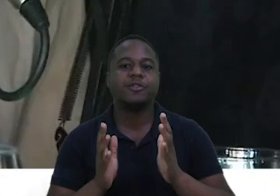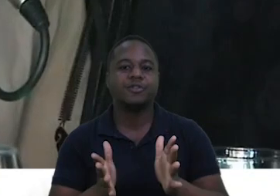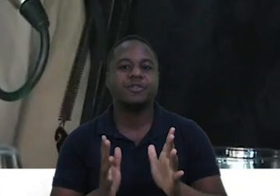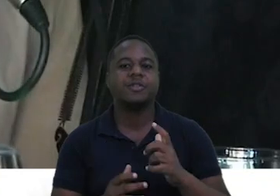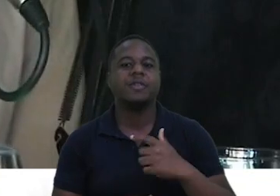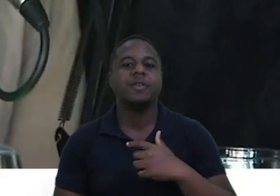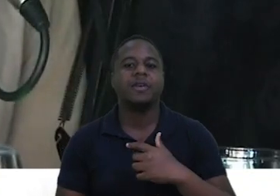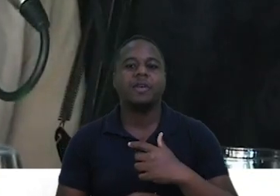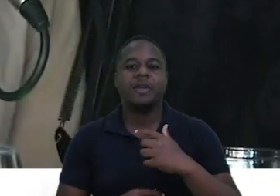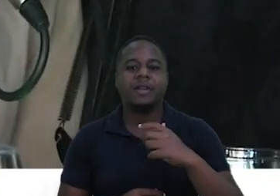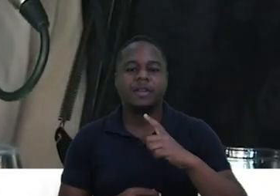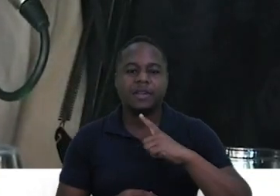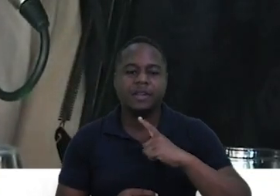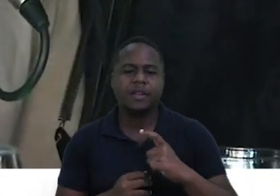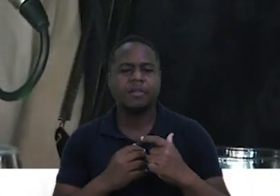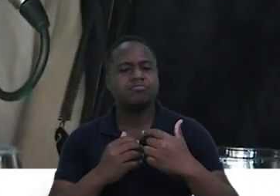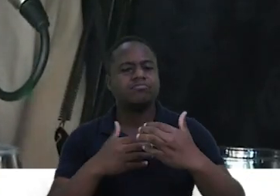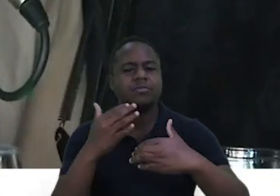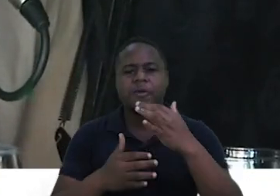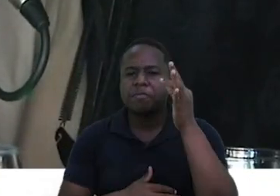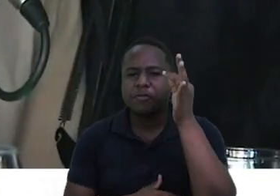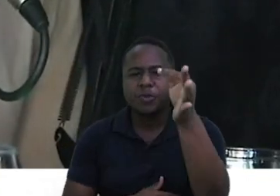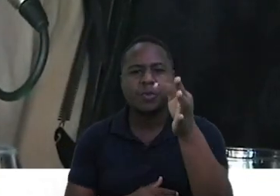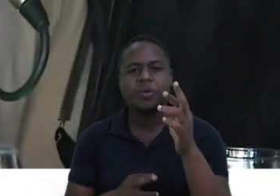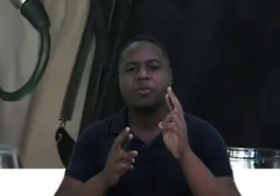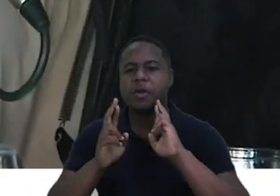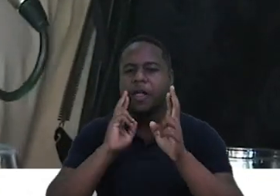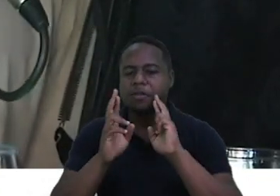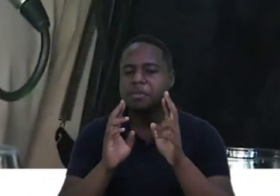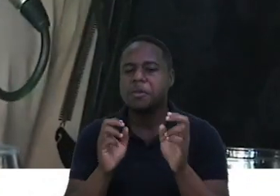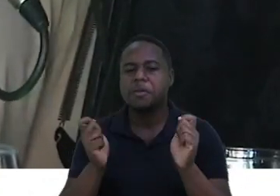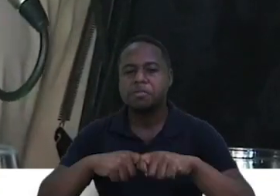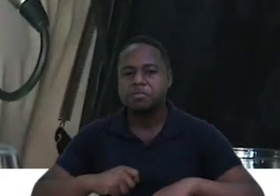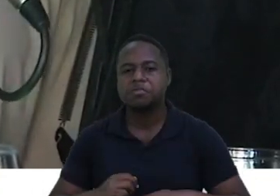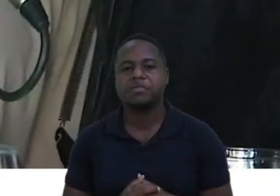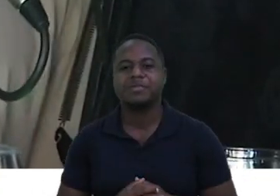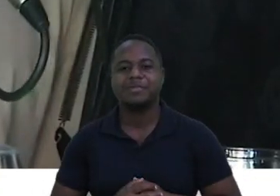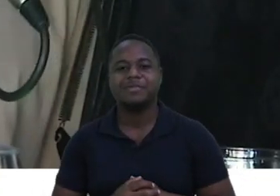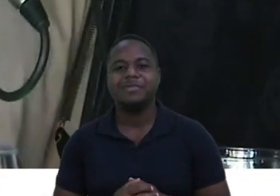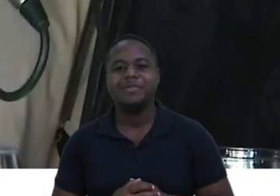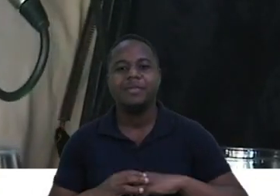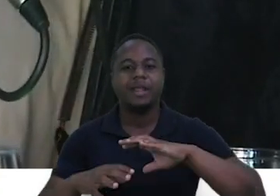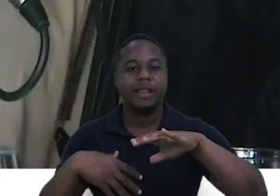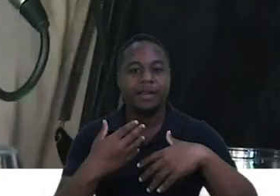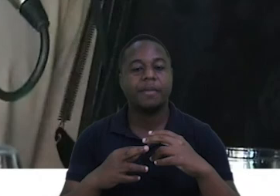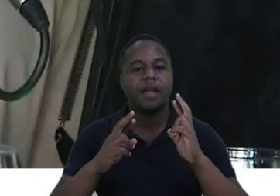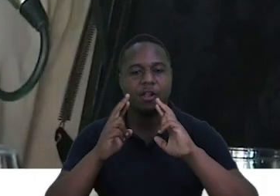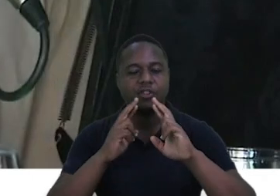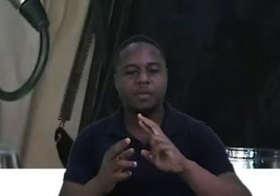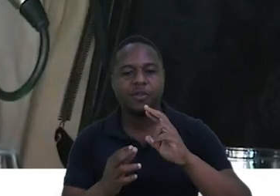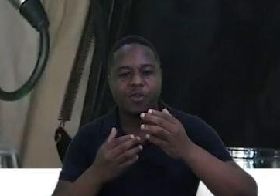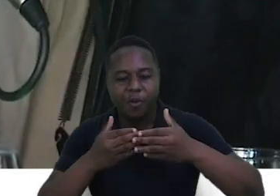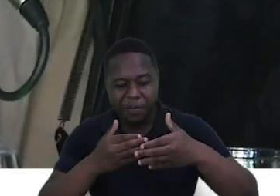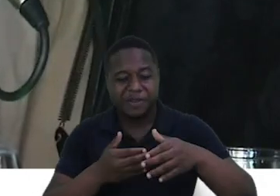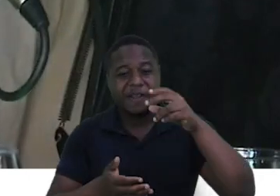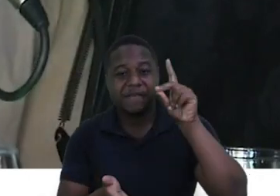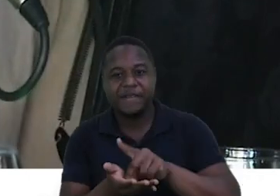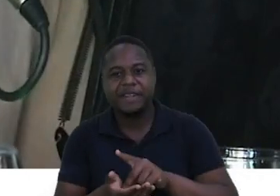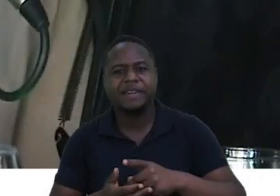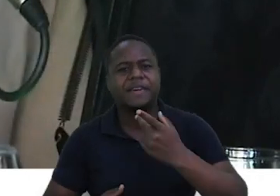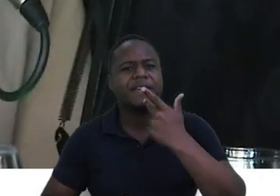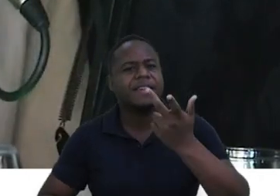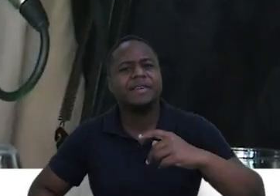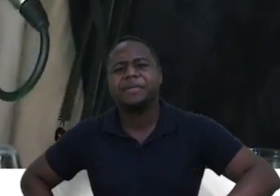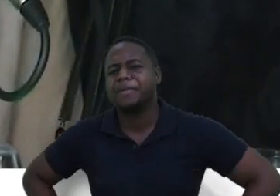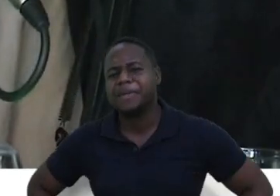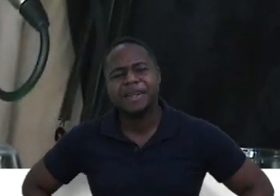se construindo uma estrada de alguma coisa que a gente nem sabia. E aí, o interessante, quando a gente começa a se relacionar, a gente sempre falava quem diria, né,